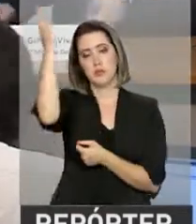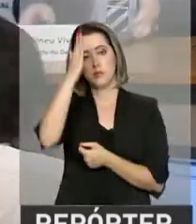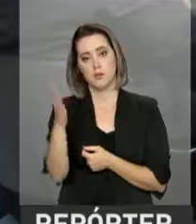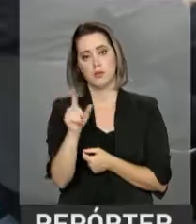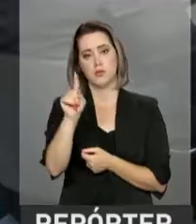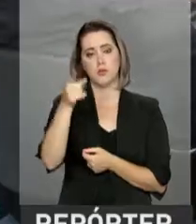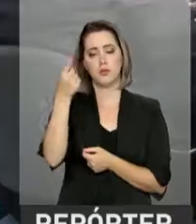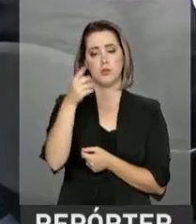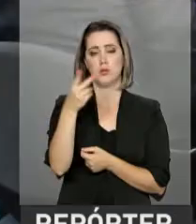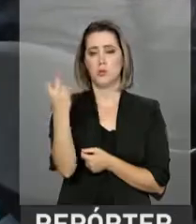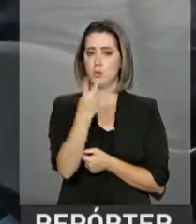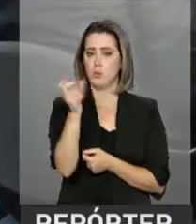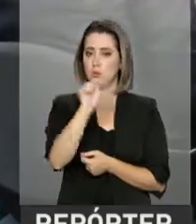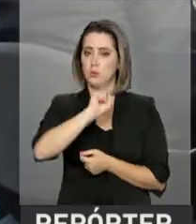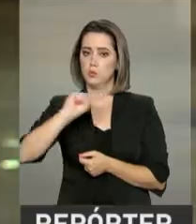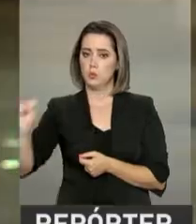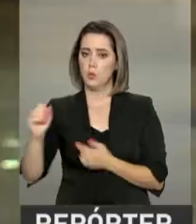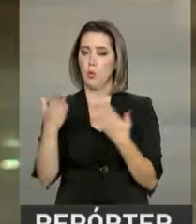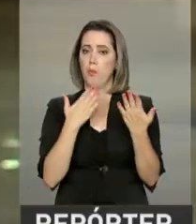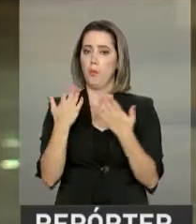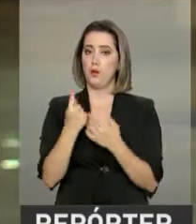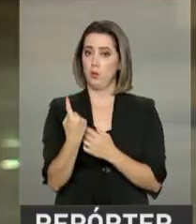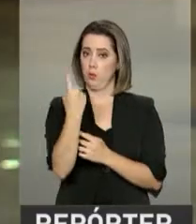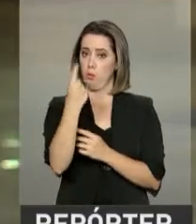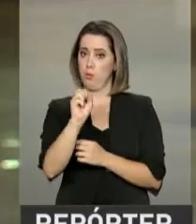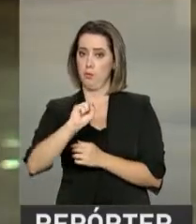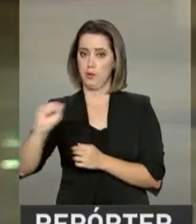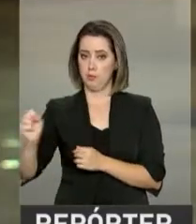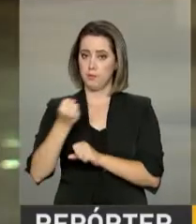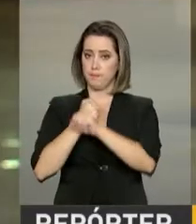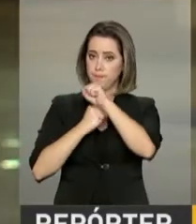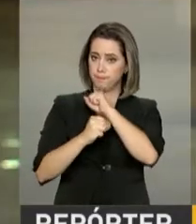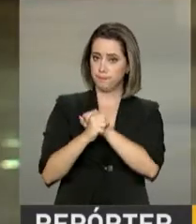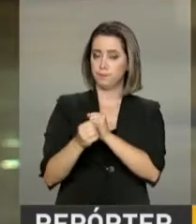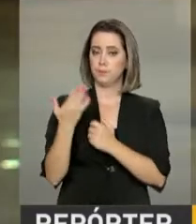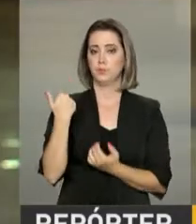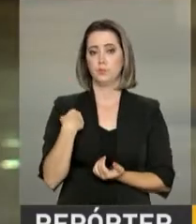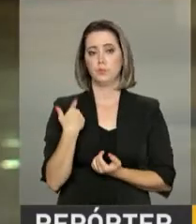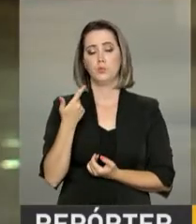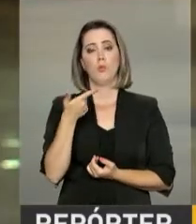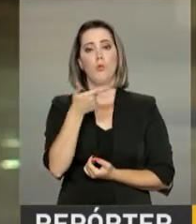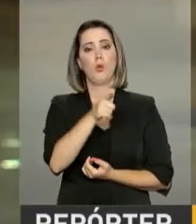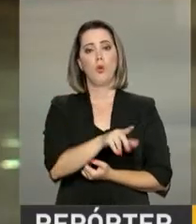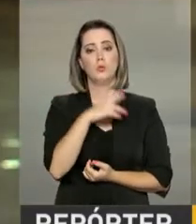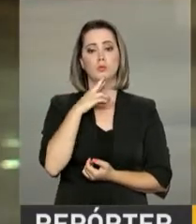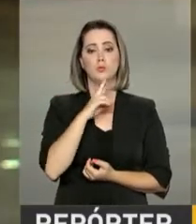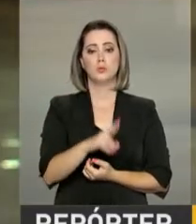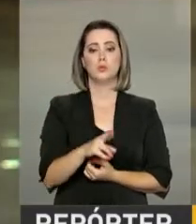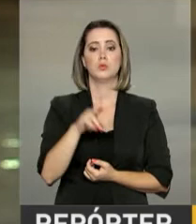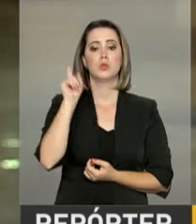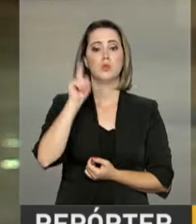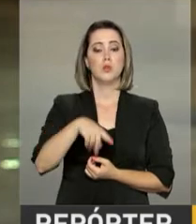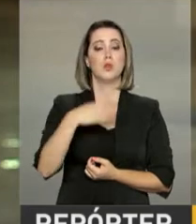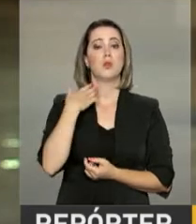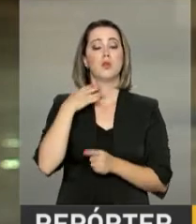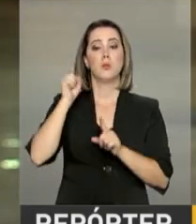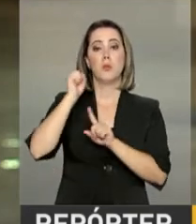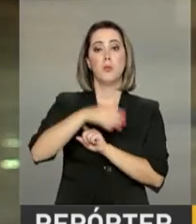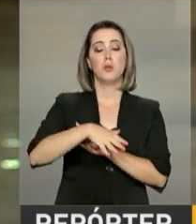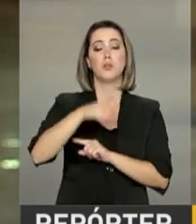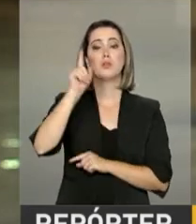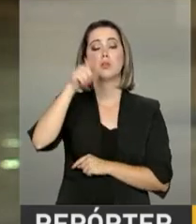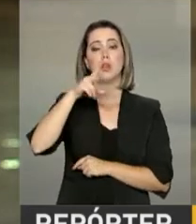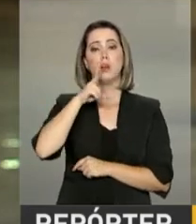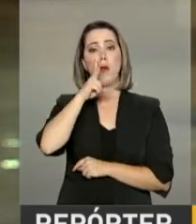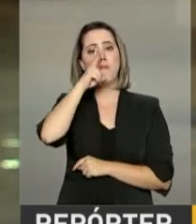em comparação com o primeiro outra conclusão do relatório do banco central é que o sistema financeiro do país é forte